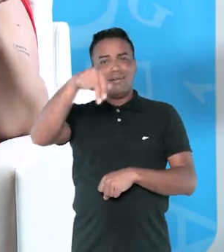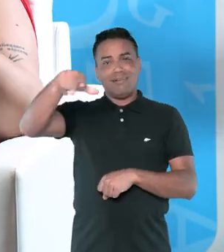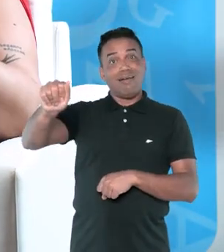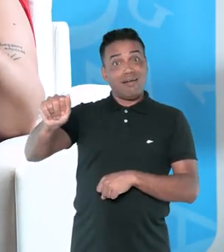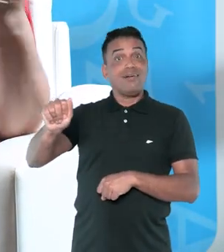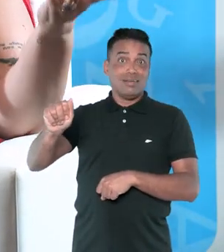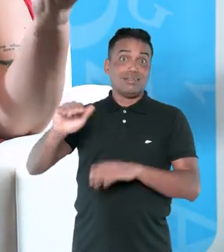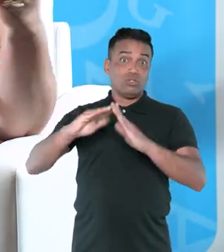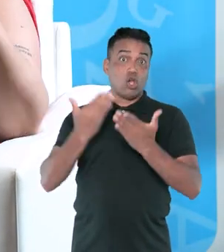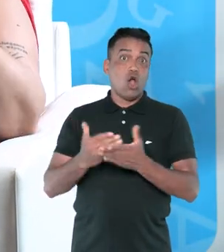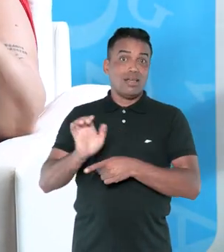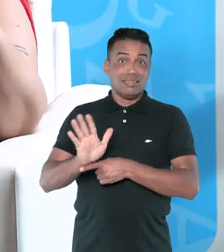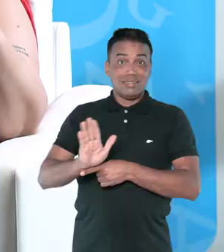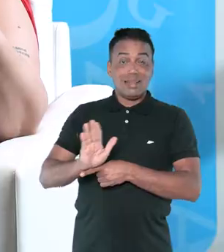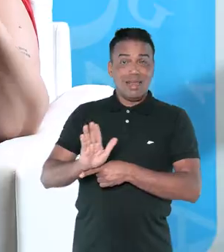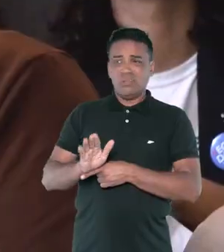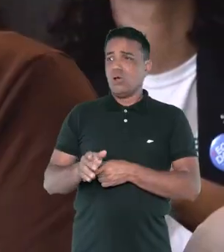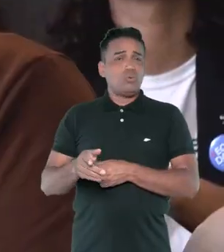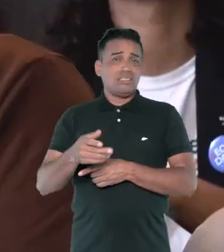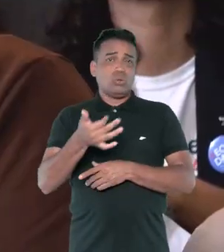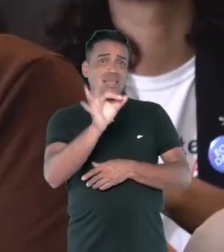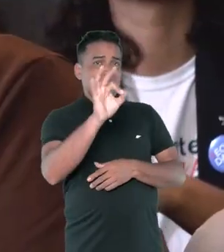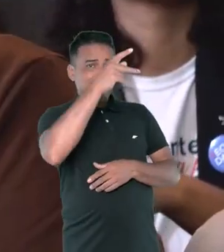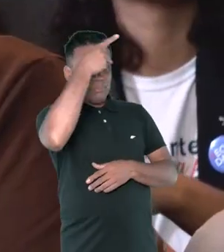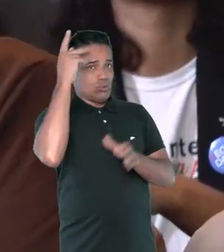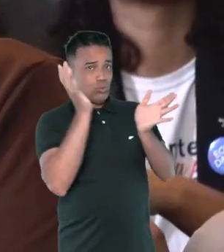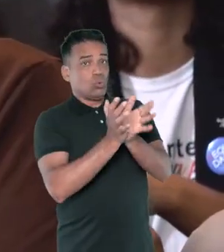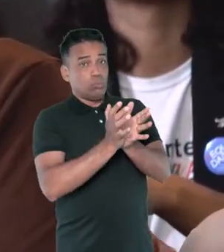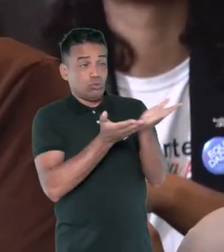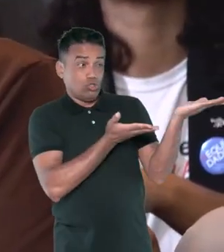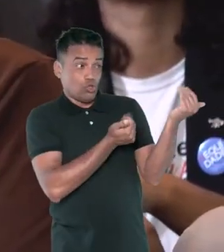reunia 10 aspirantes a escritores jovens para